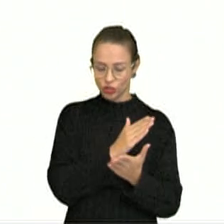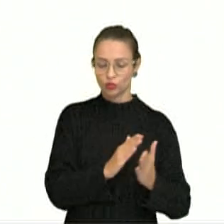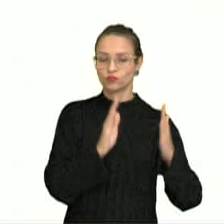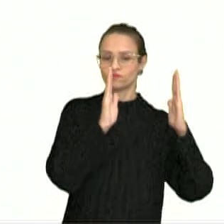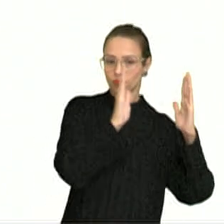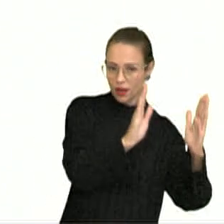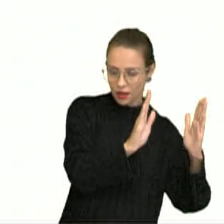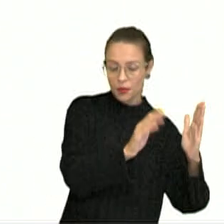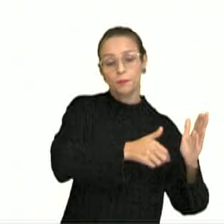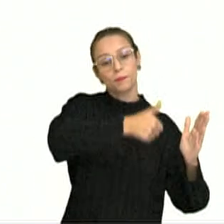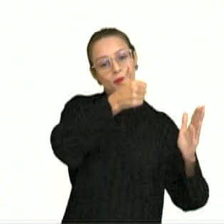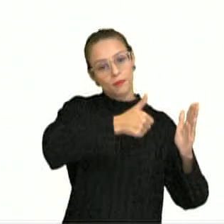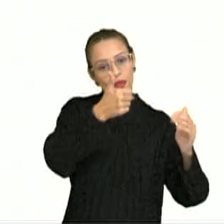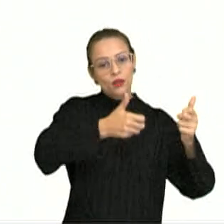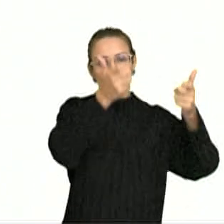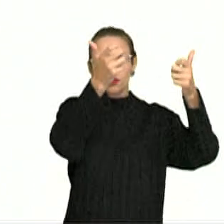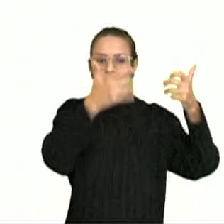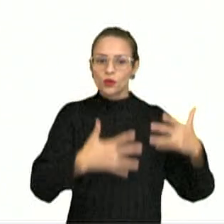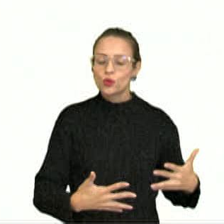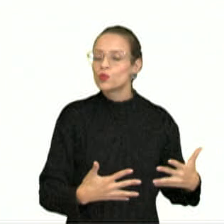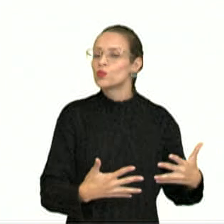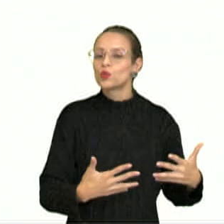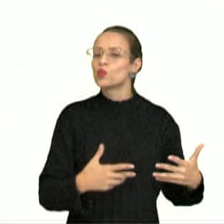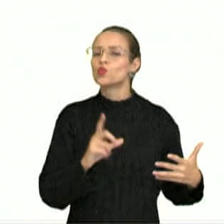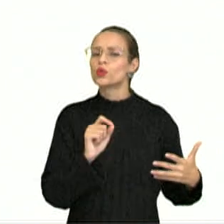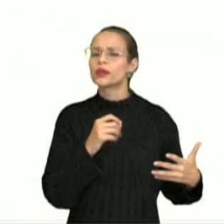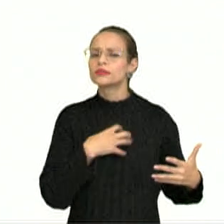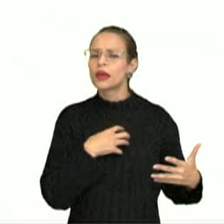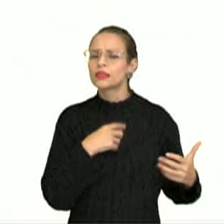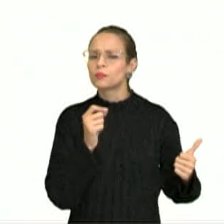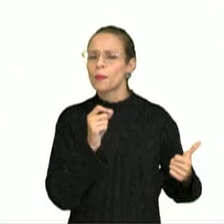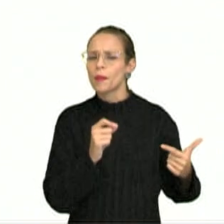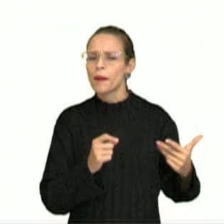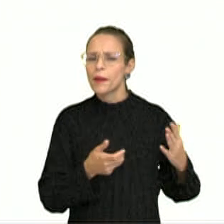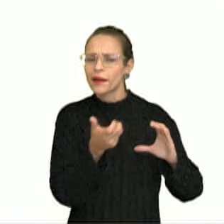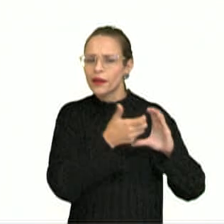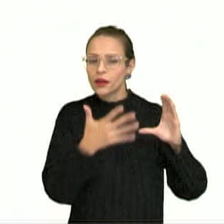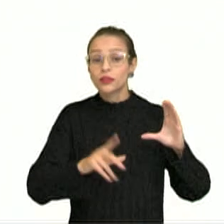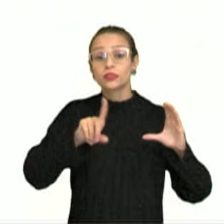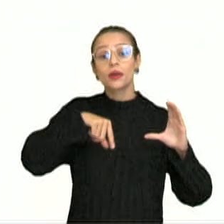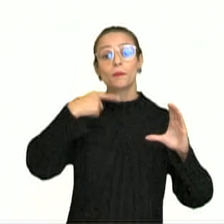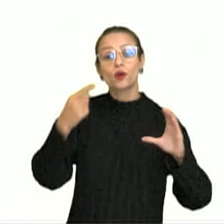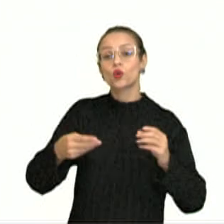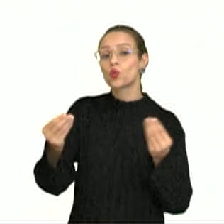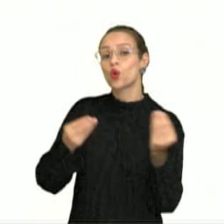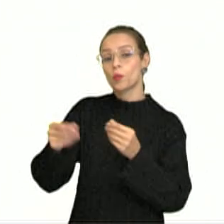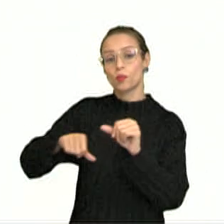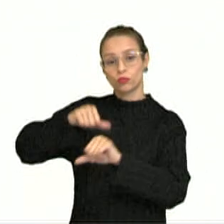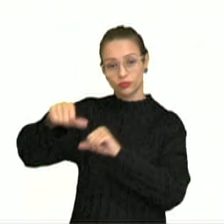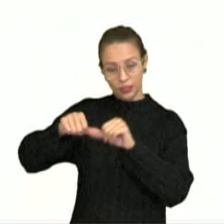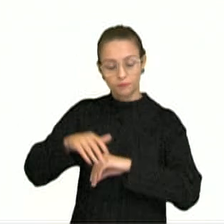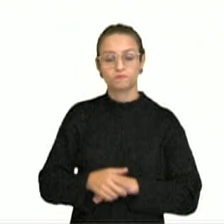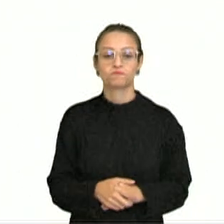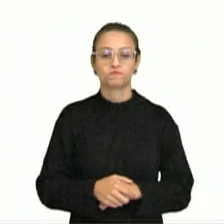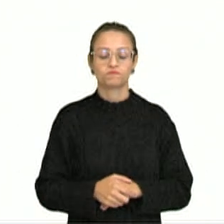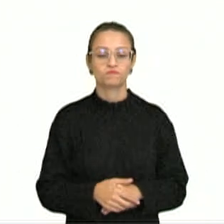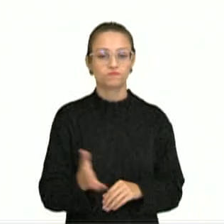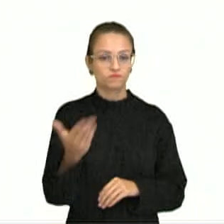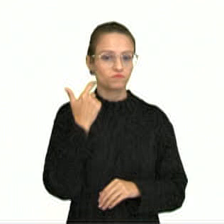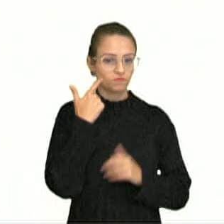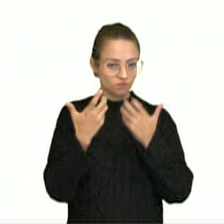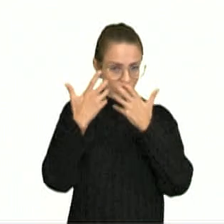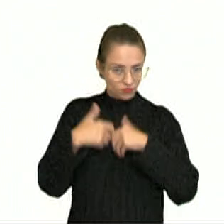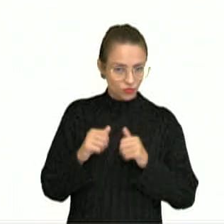reportagem. Primeiro, os sintomas e depois como mudar esses sintomas, ok? Vamos pensar juntos.